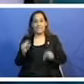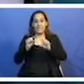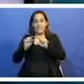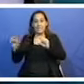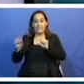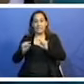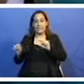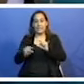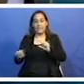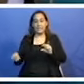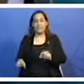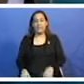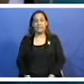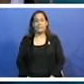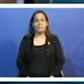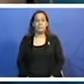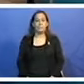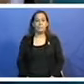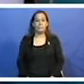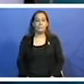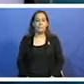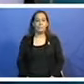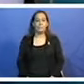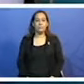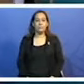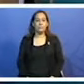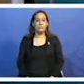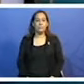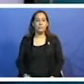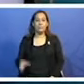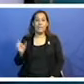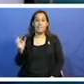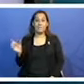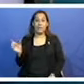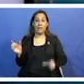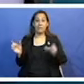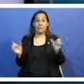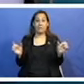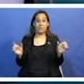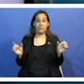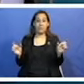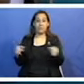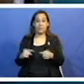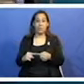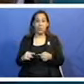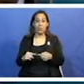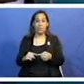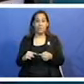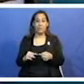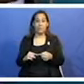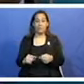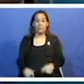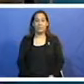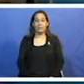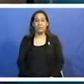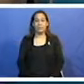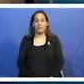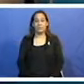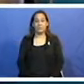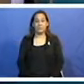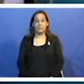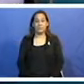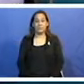Cada bloquinho tem seis versos. Vamos lá achar as rimas? Rima aí, sublinha aí para mim,